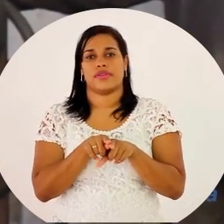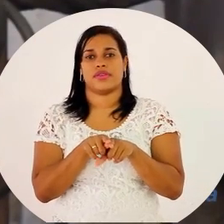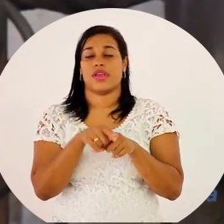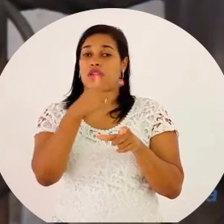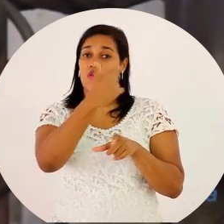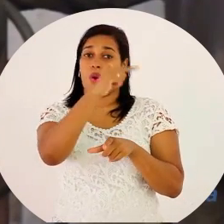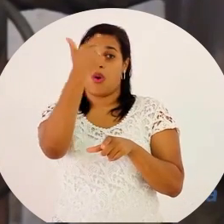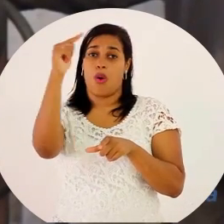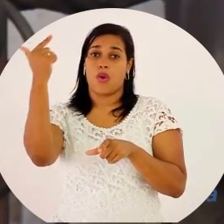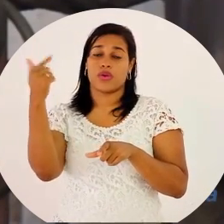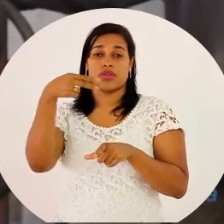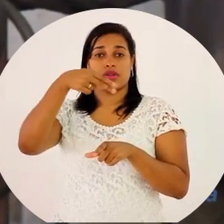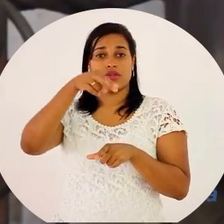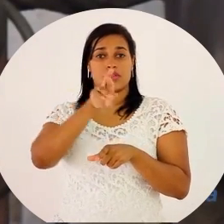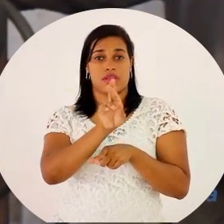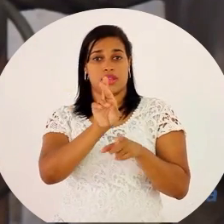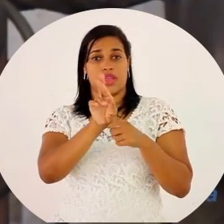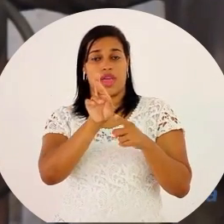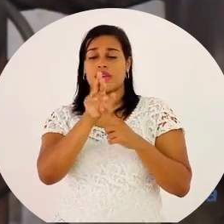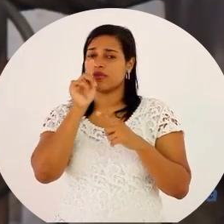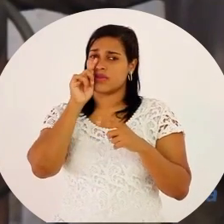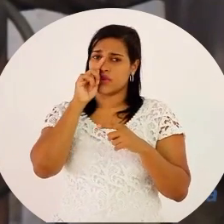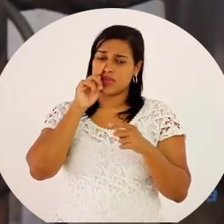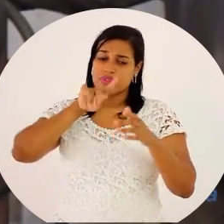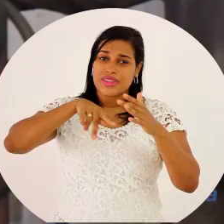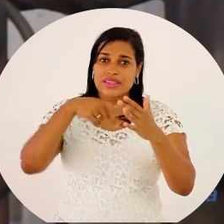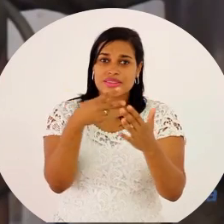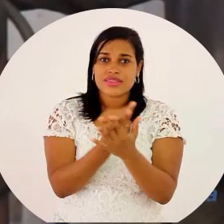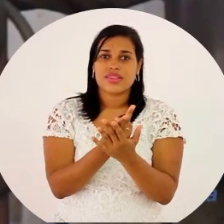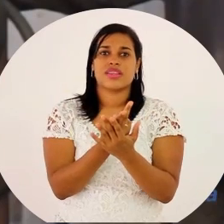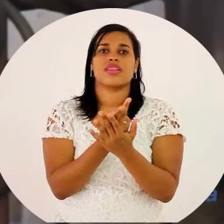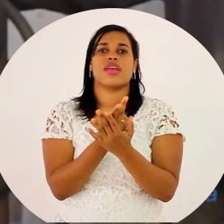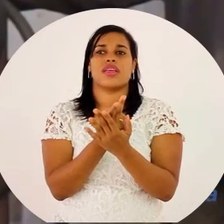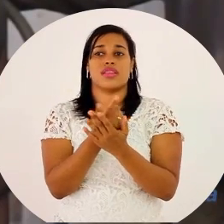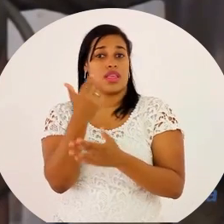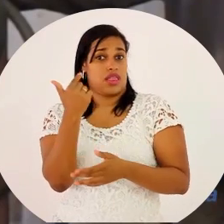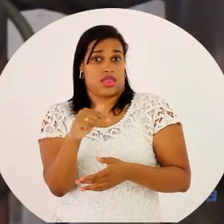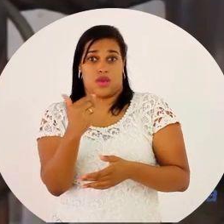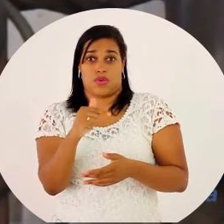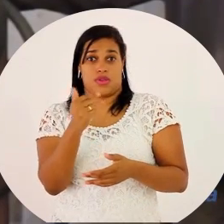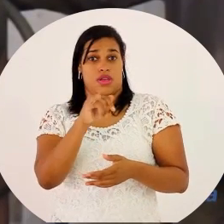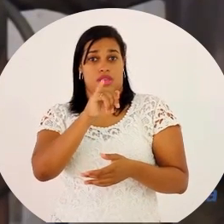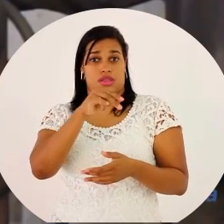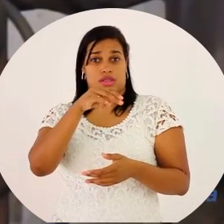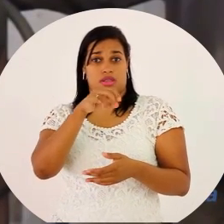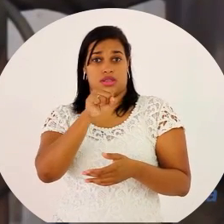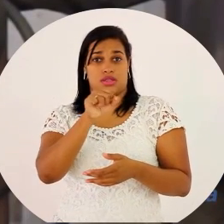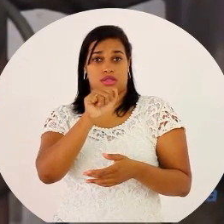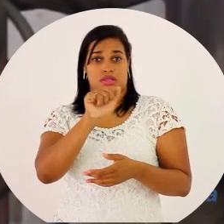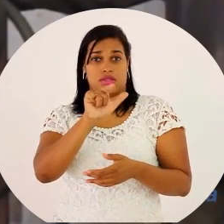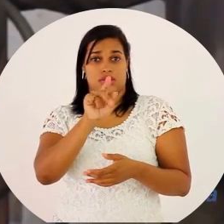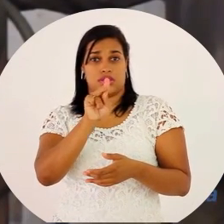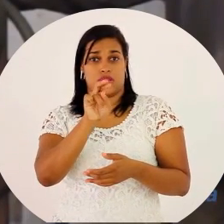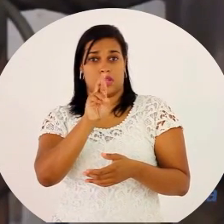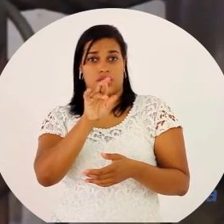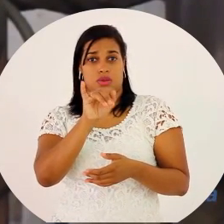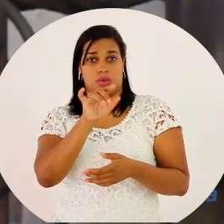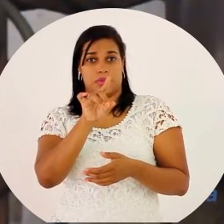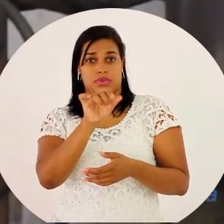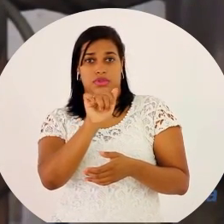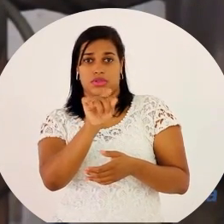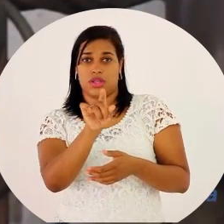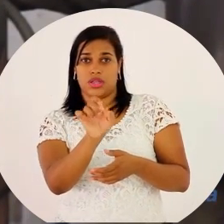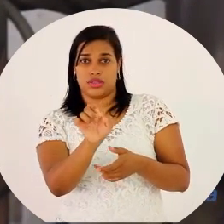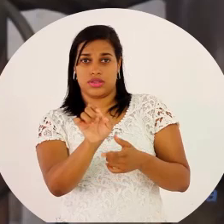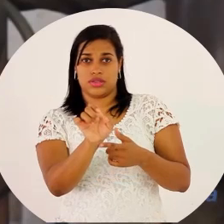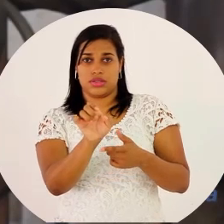várias outras NRs. O risco de acidente ergonômico ele não gera insalubridade. E toda vez que a gente detecta um risco, a